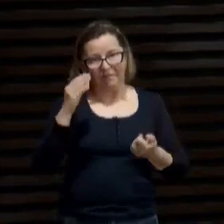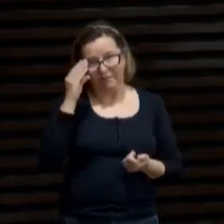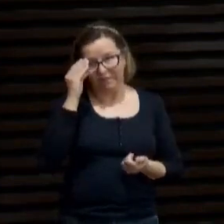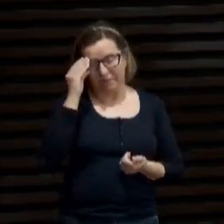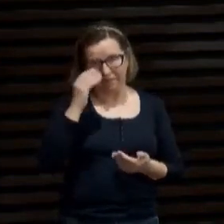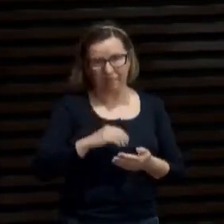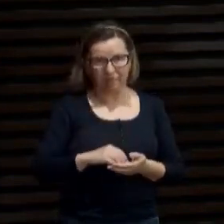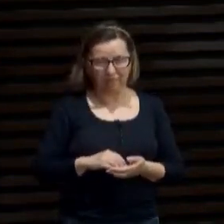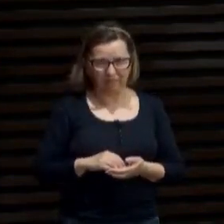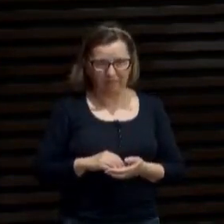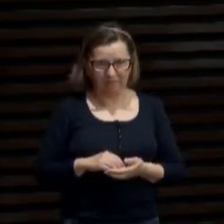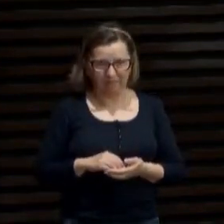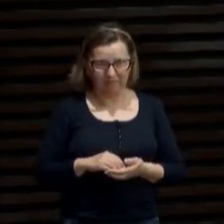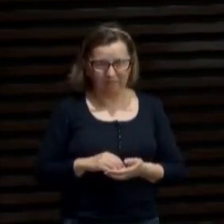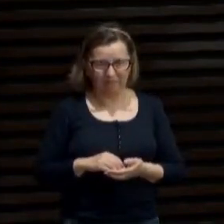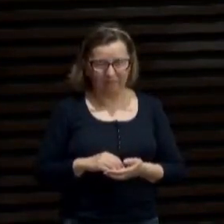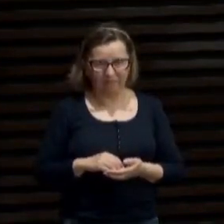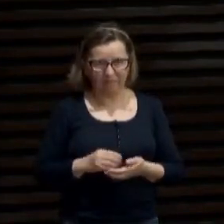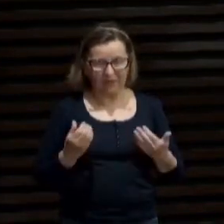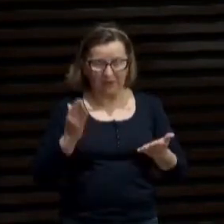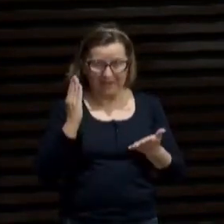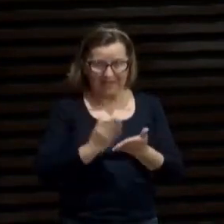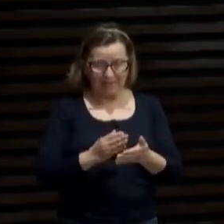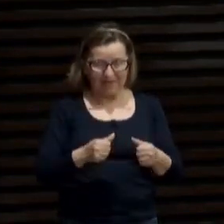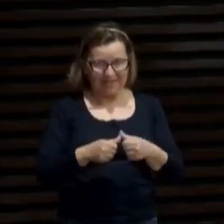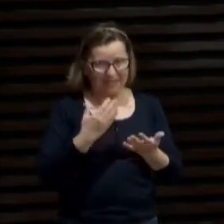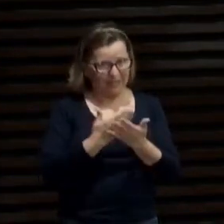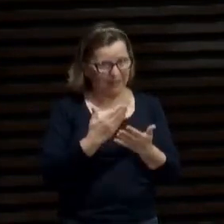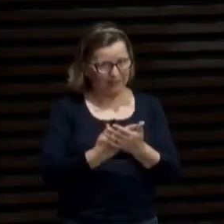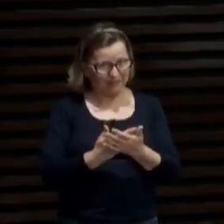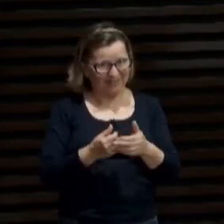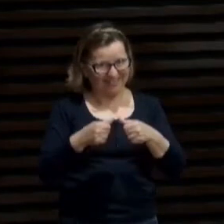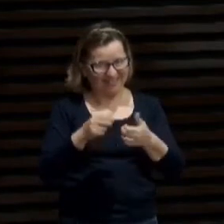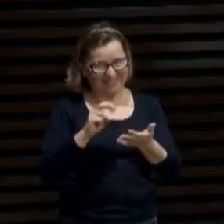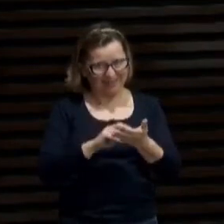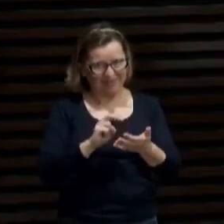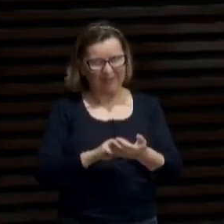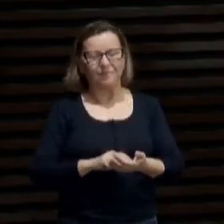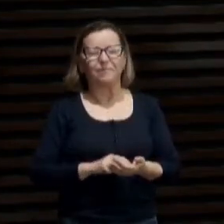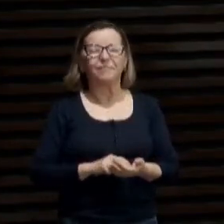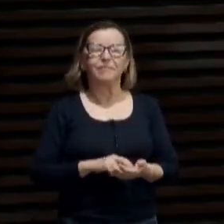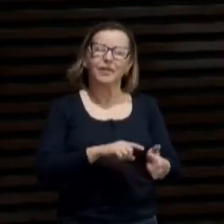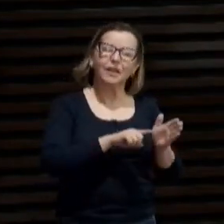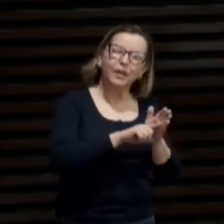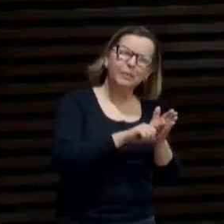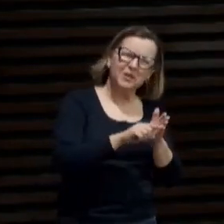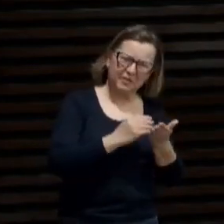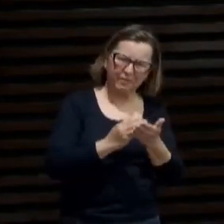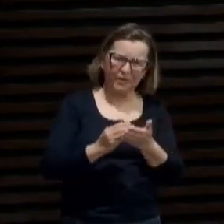Então eu quero fechar sumarizando o que nós estudamos nessa manhã, amados. A pergunta que nós fizemos